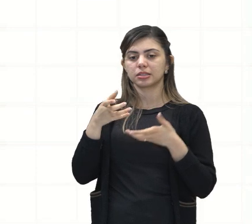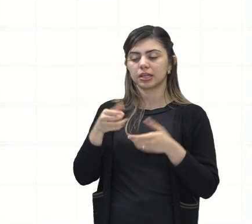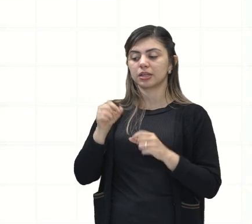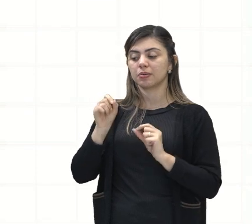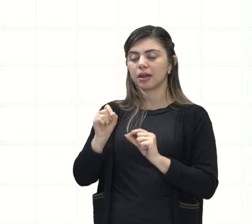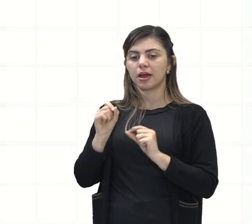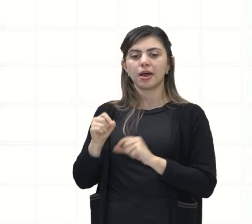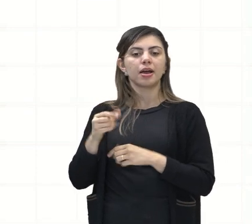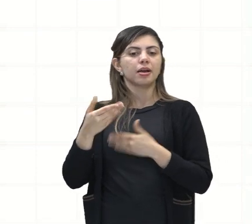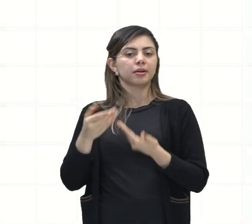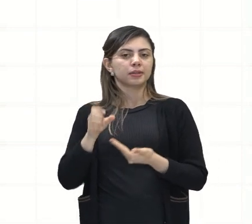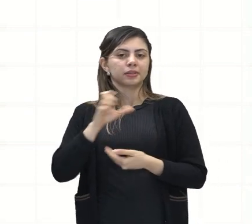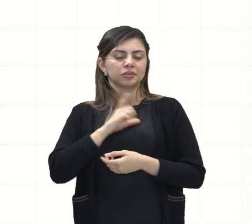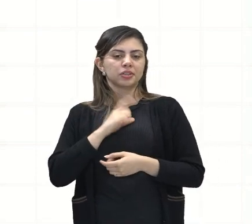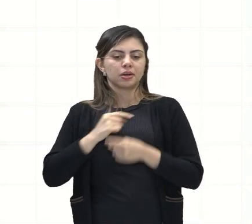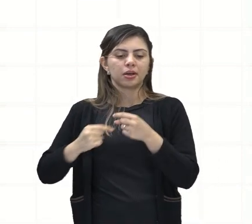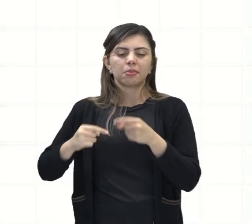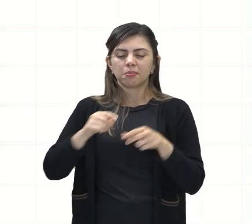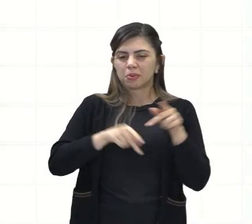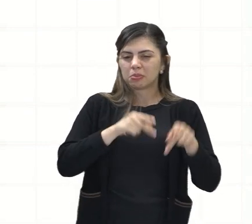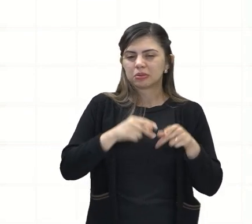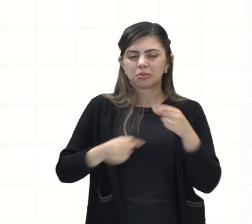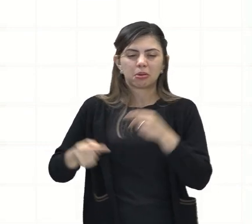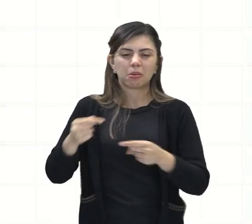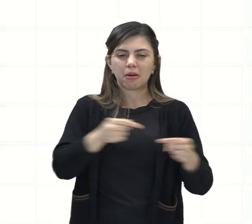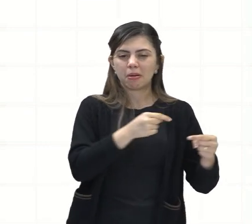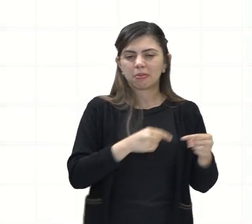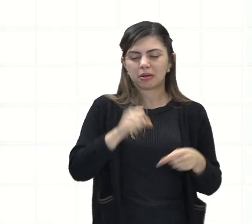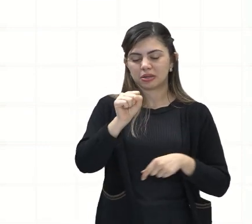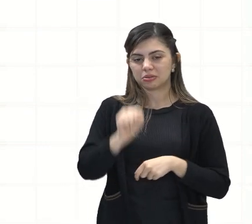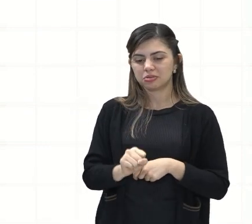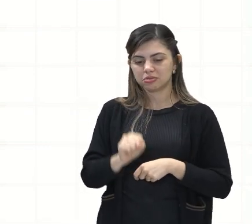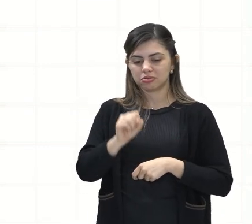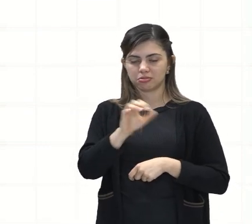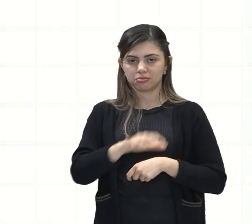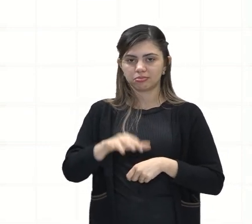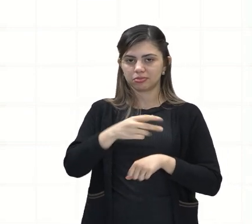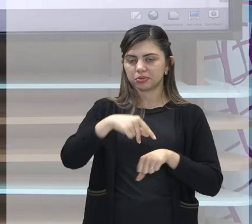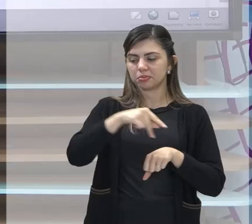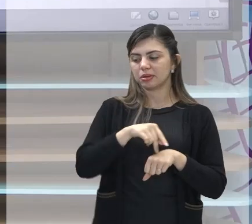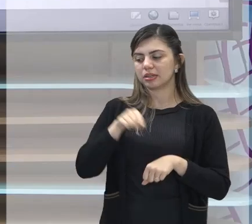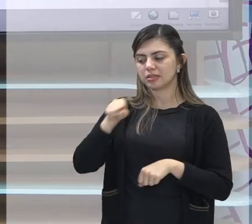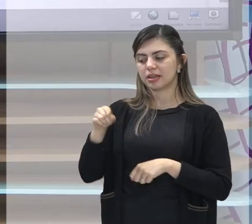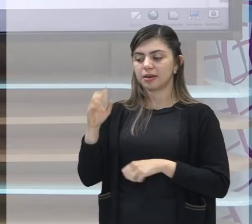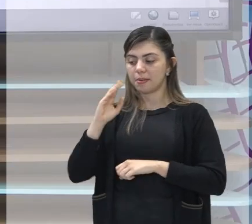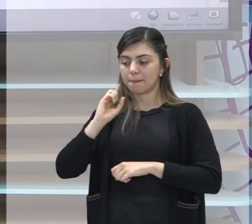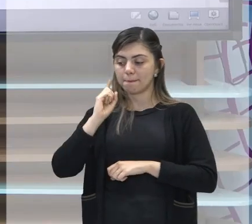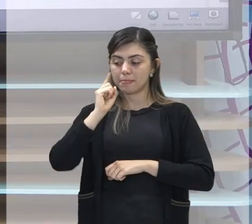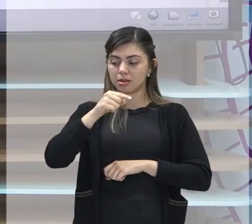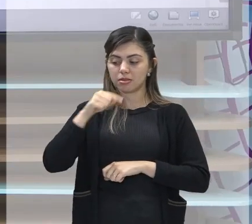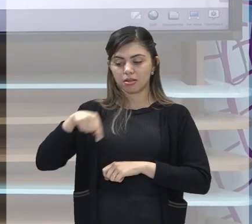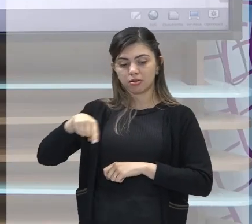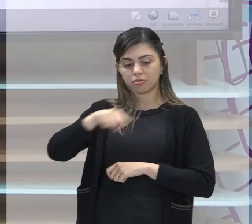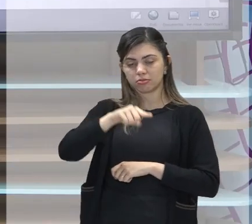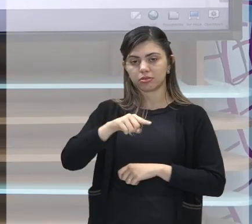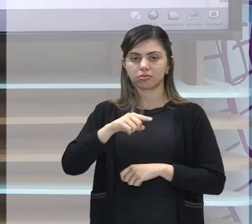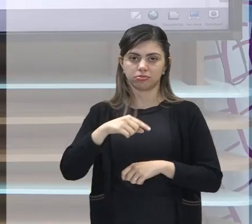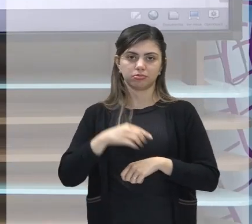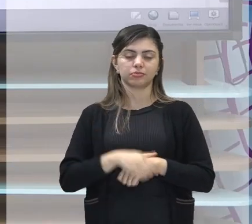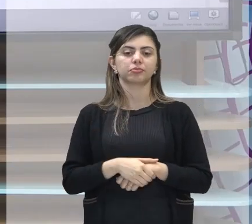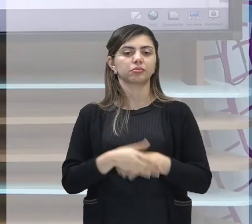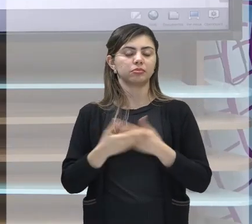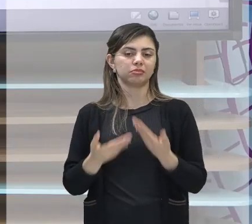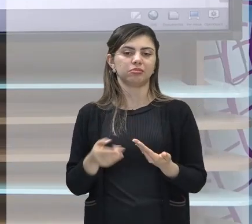do país. Então você tem, né, dentro desse período, justamente, né,